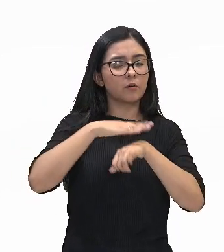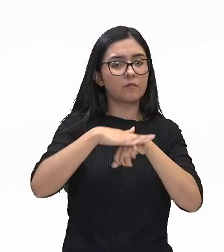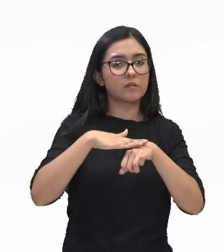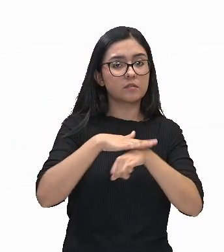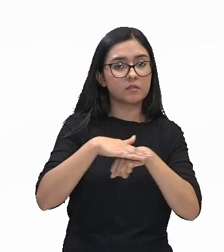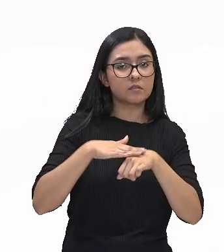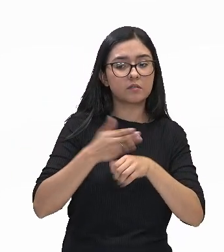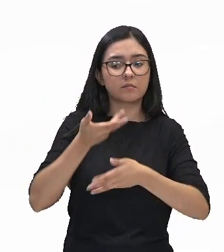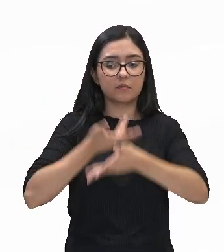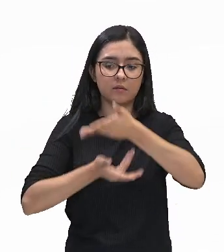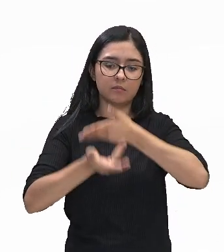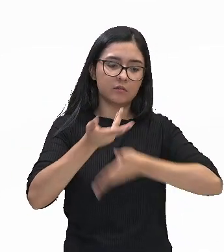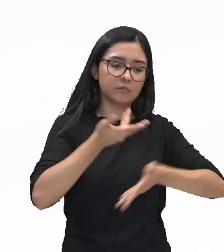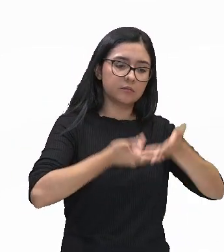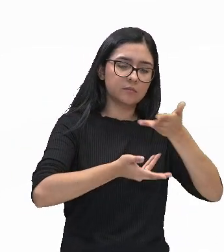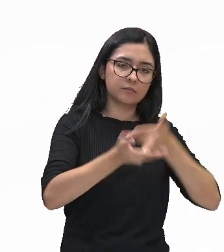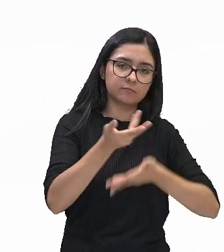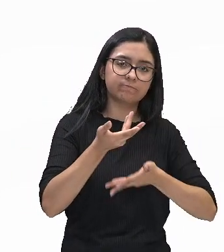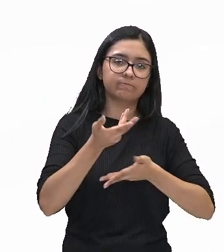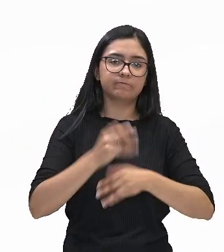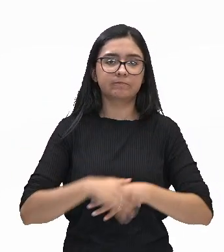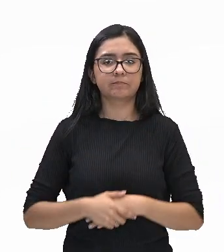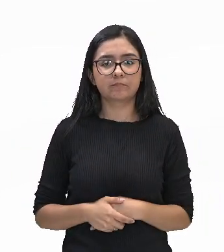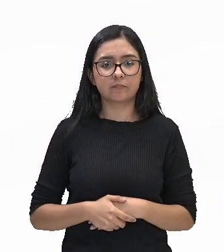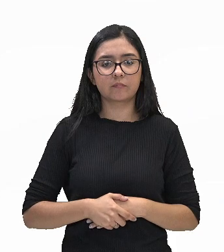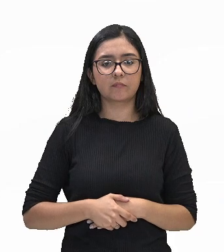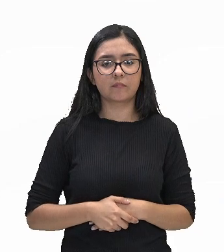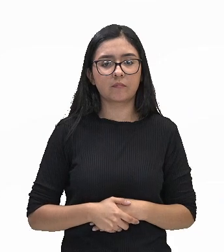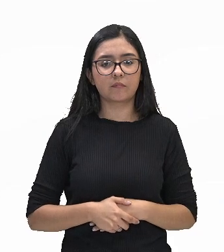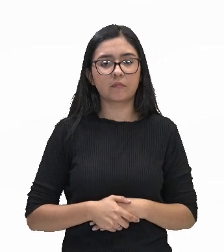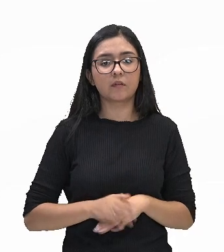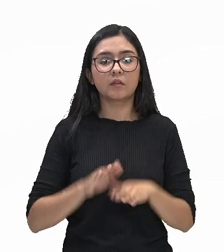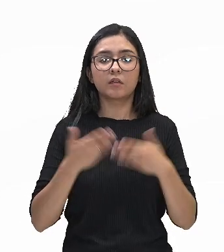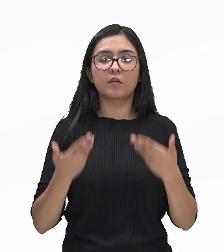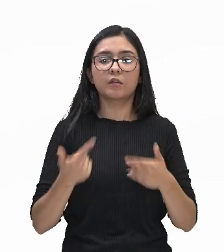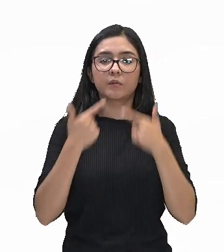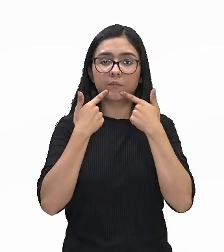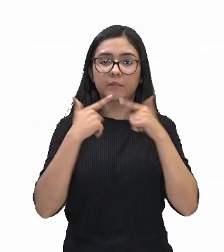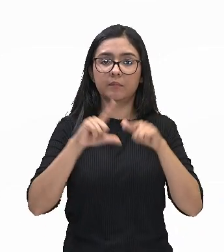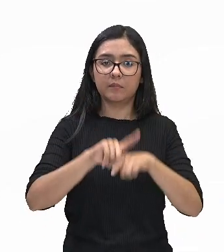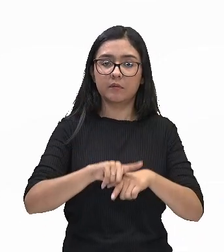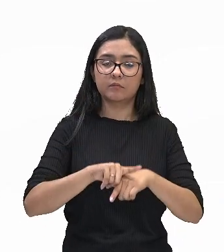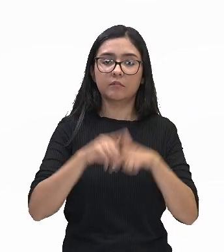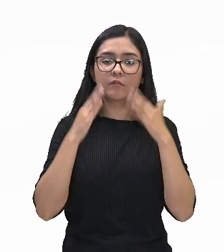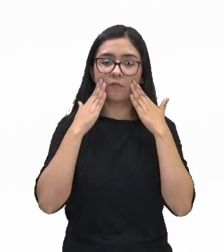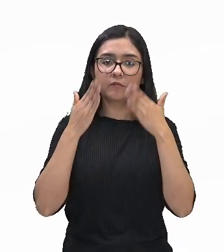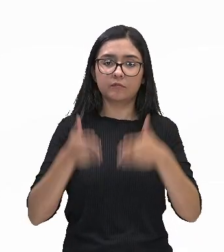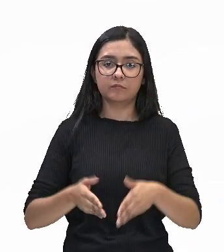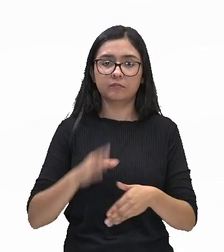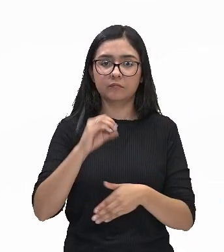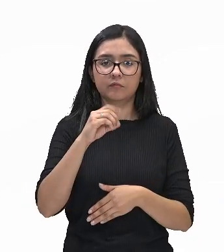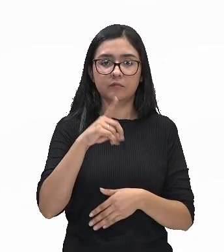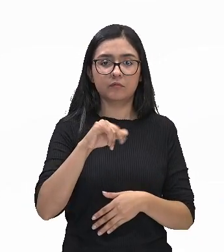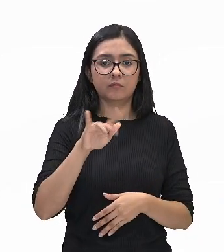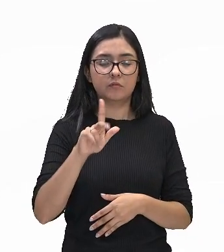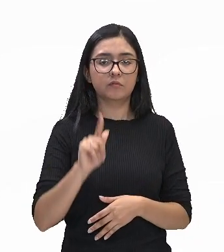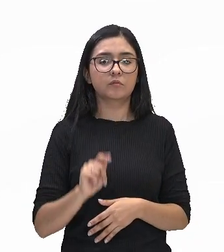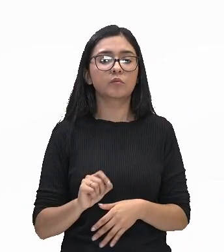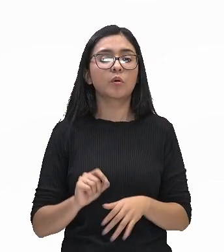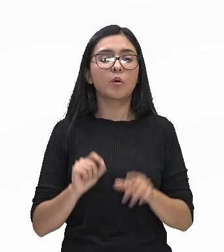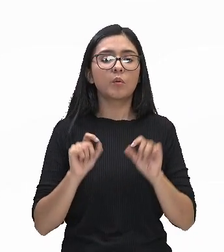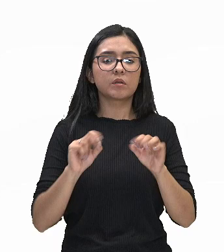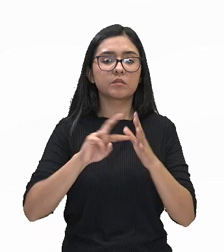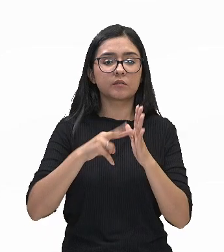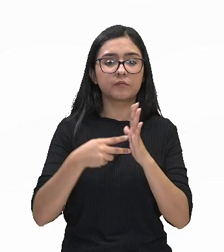né, interagir. Então, como a metalinguística ela se concentra no código, o que é que significa